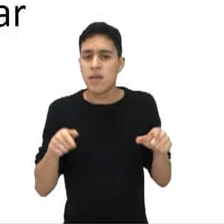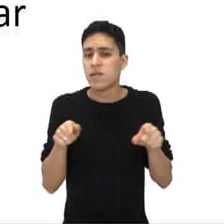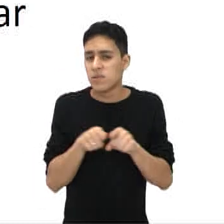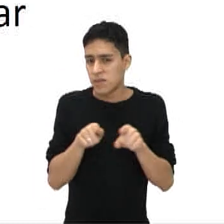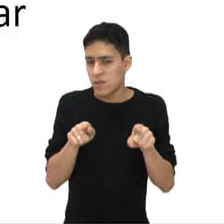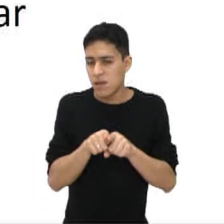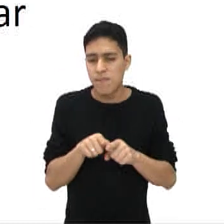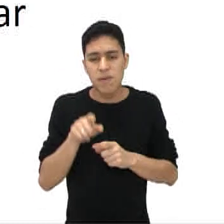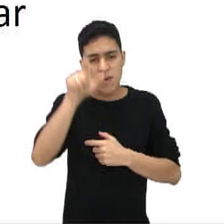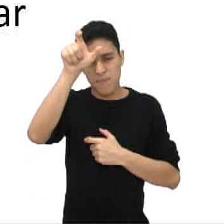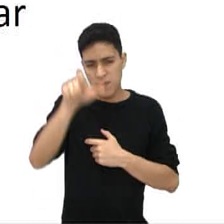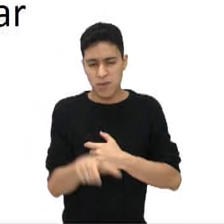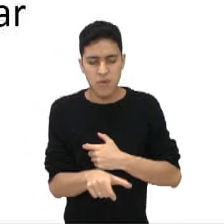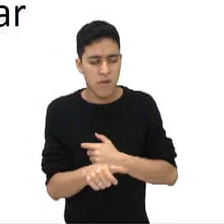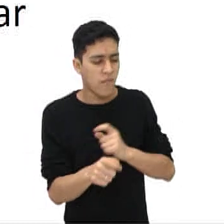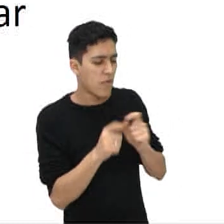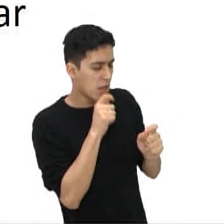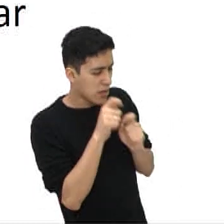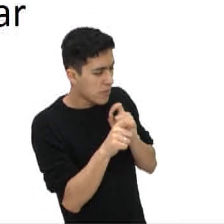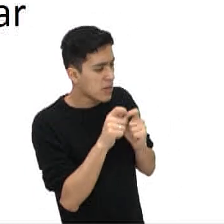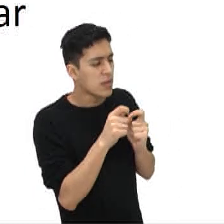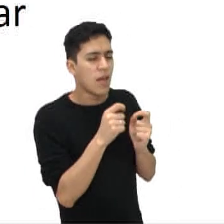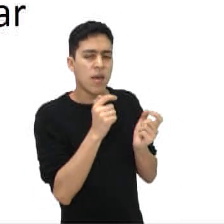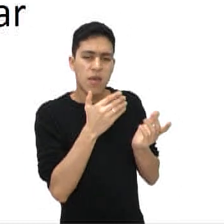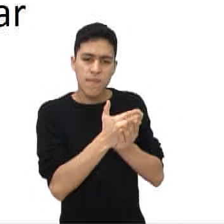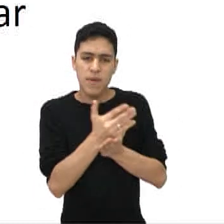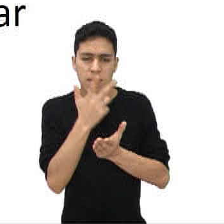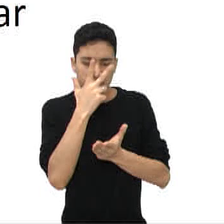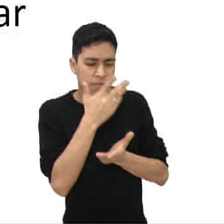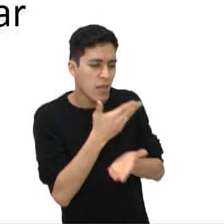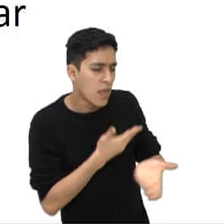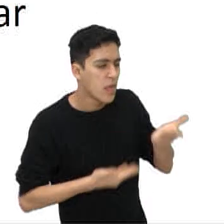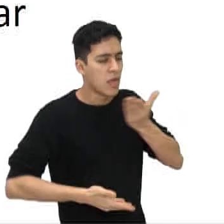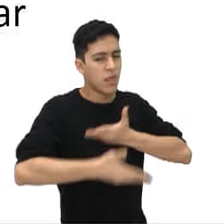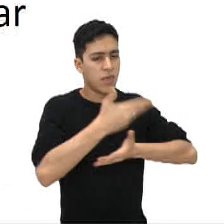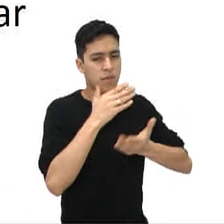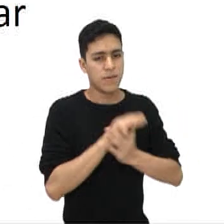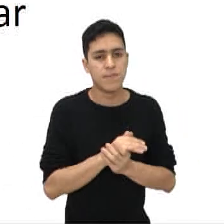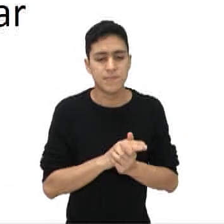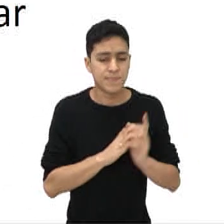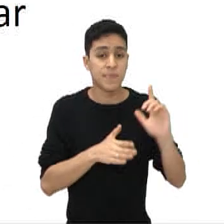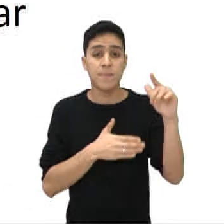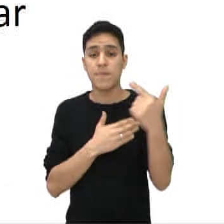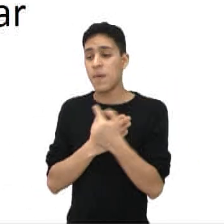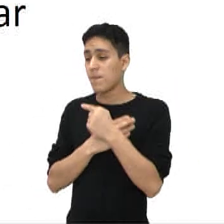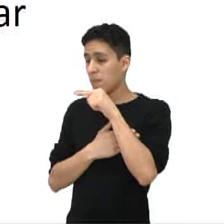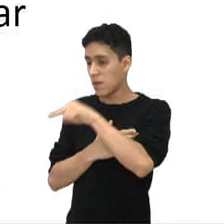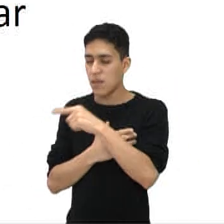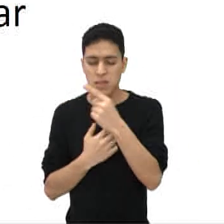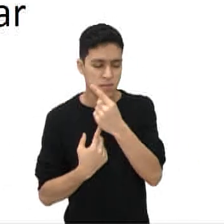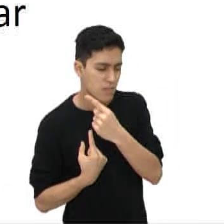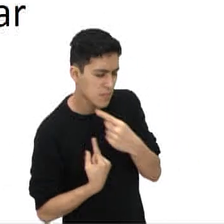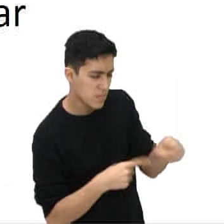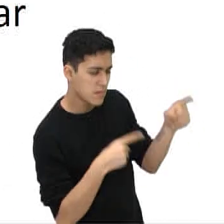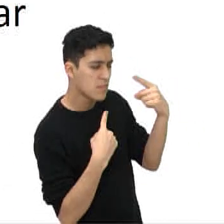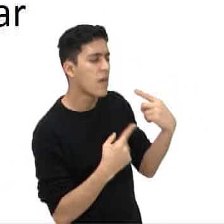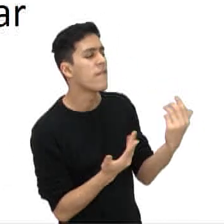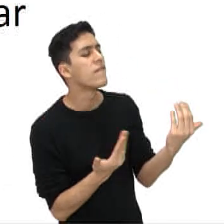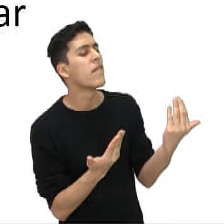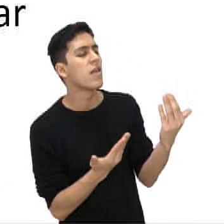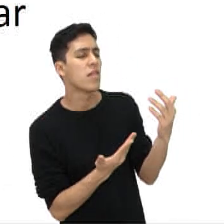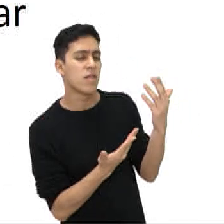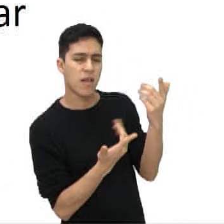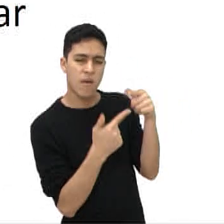pelo entrevistador, isso é muito importante também. O papel do entrevistador de incitar o outro, né,